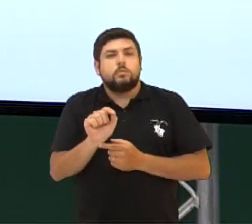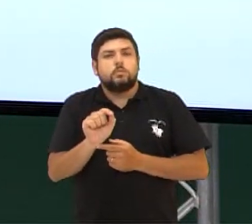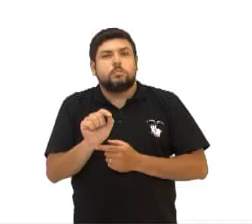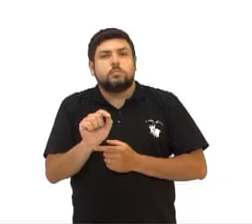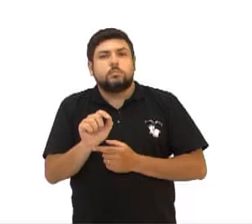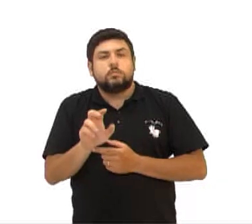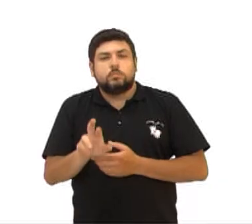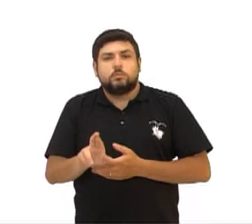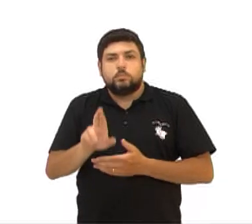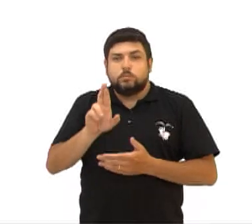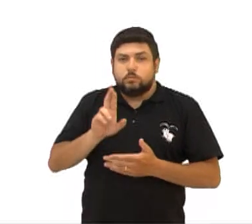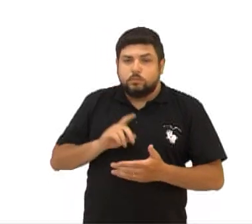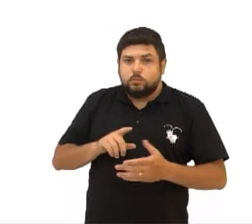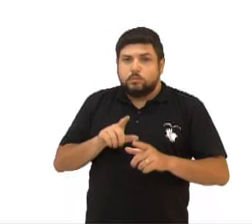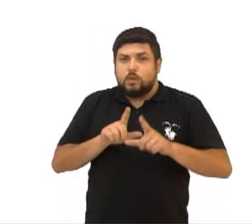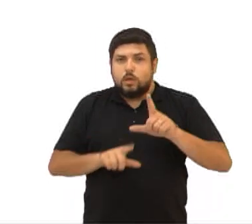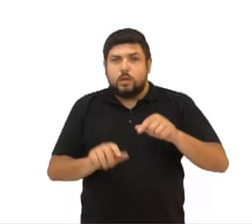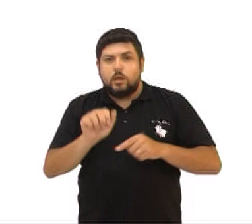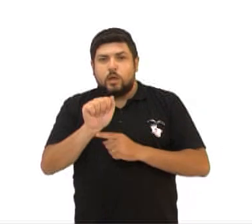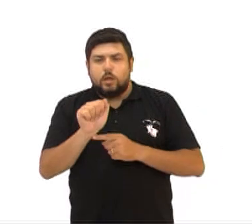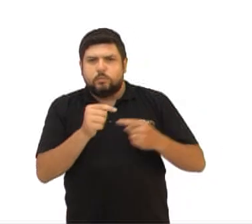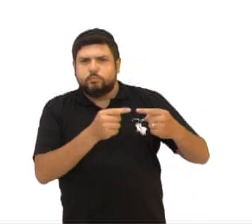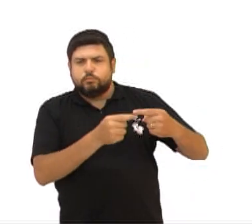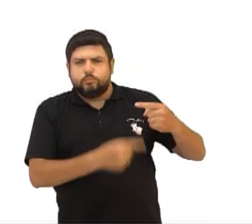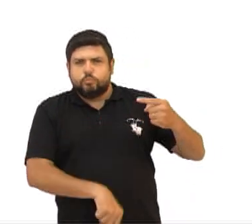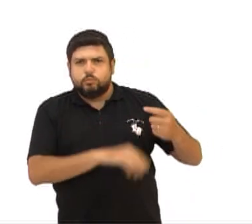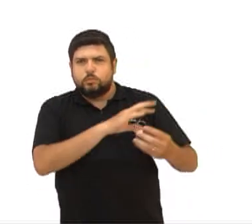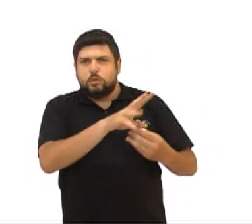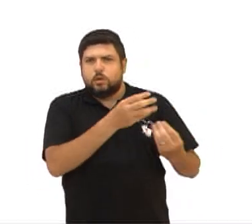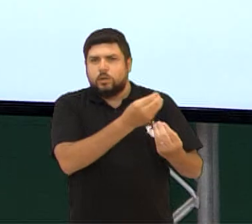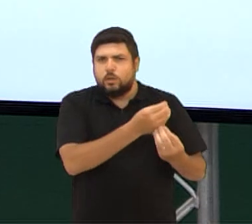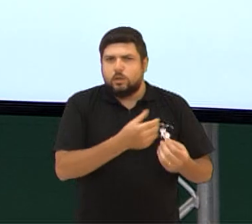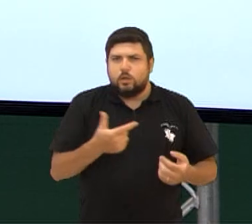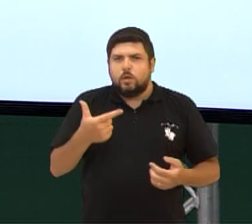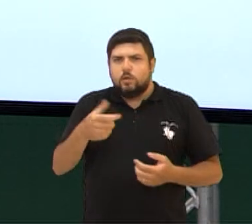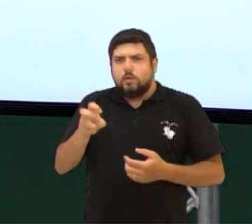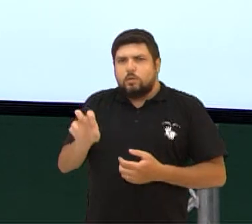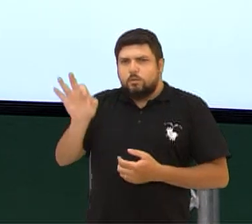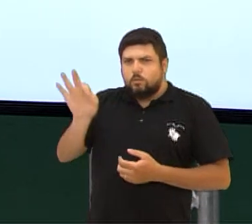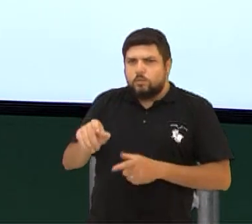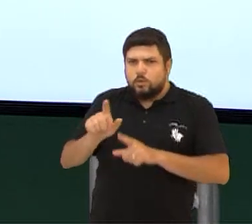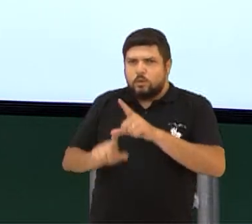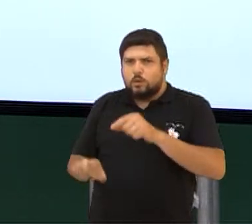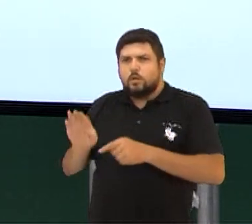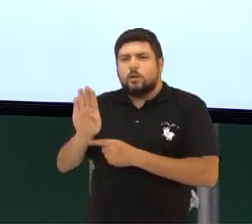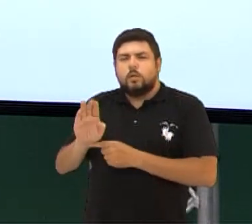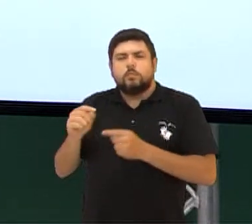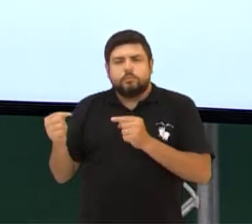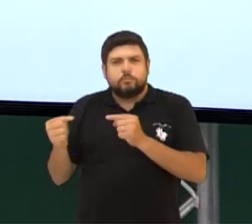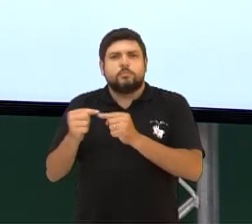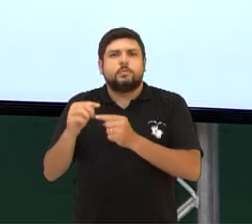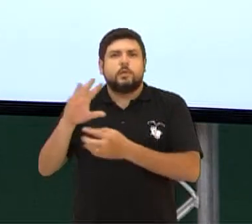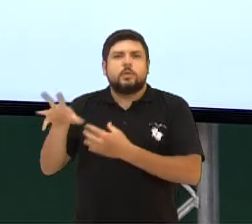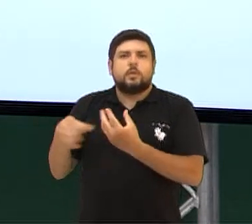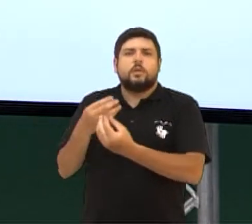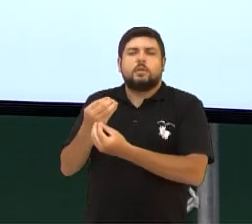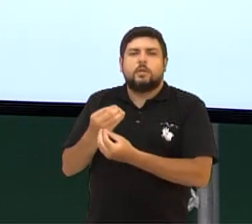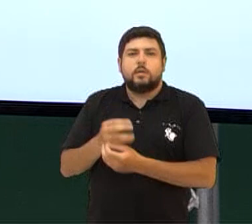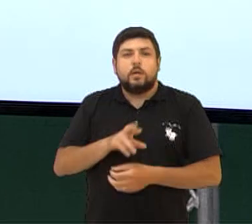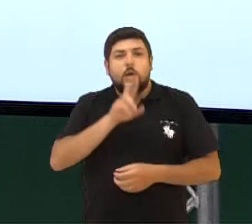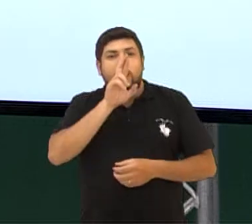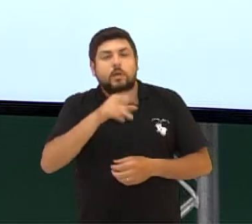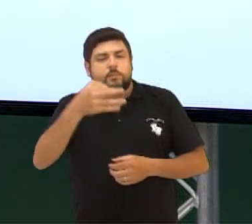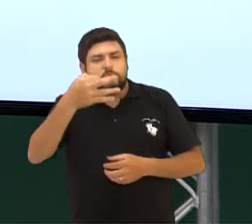assinalaram a letra A, não favorece a arte, e 25% a letra B, favorece a arte. E a resposta correta é a